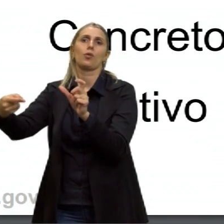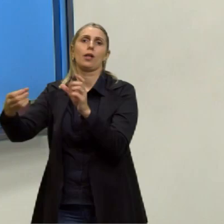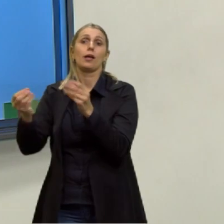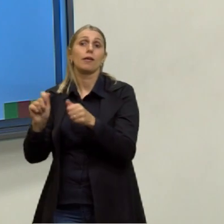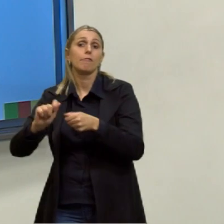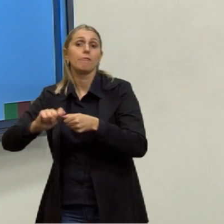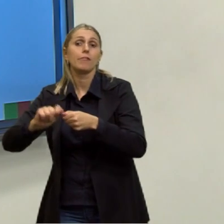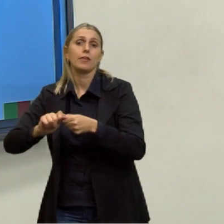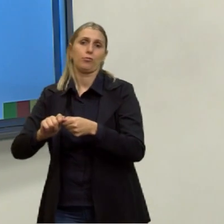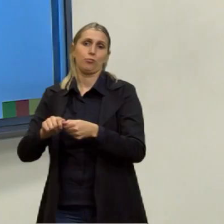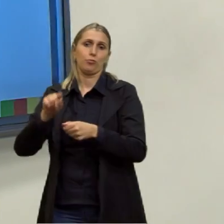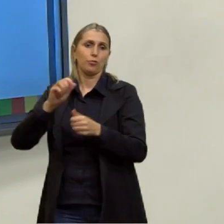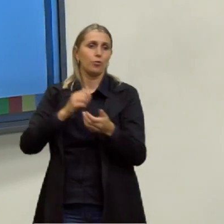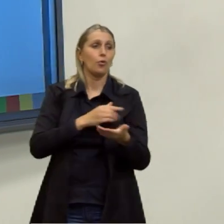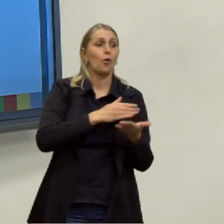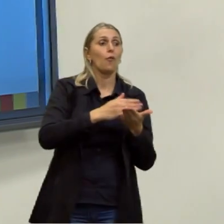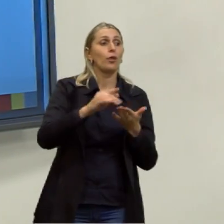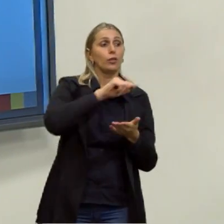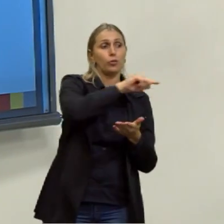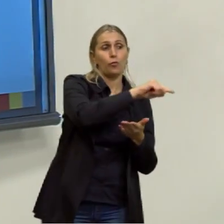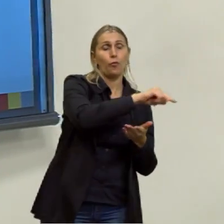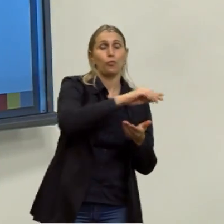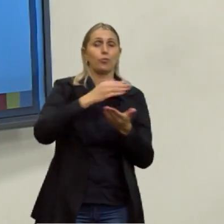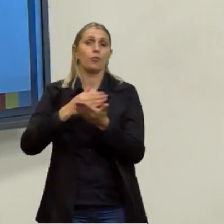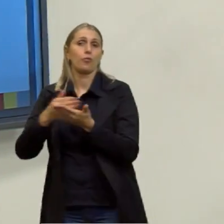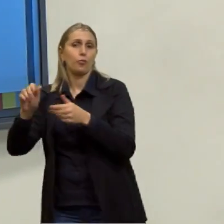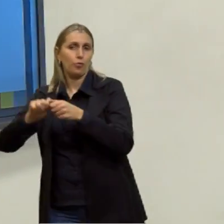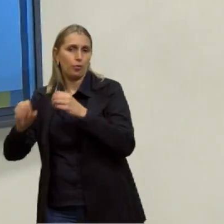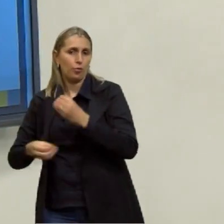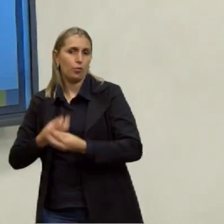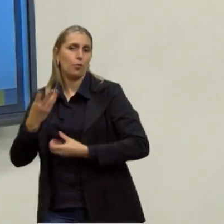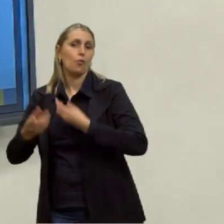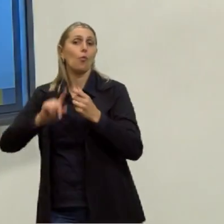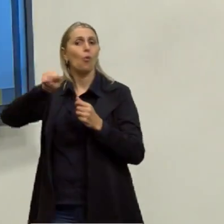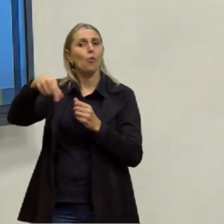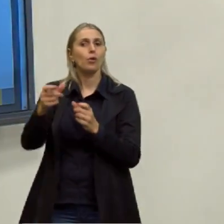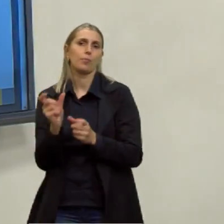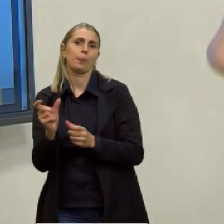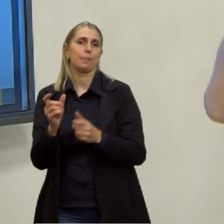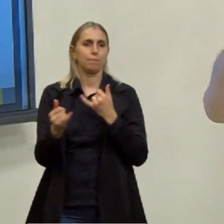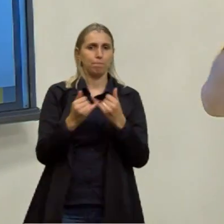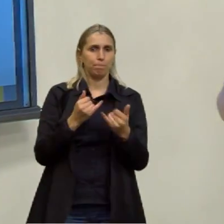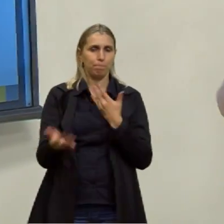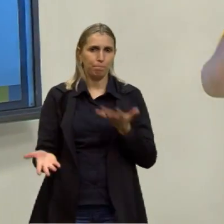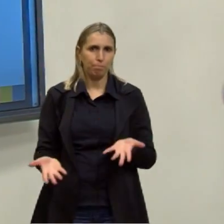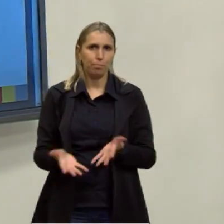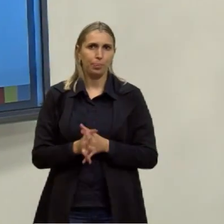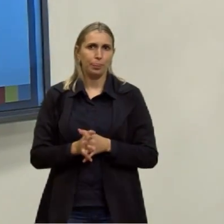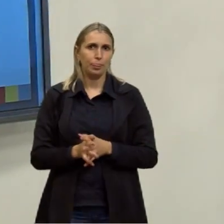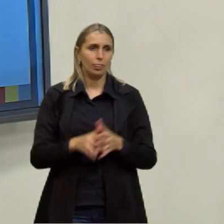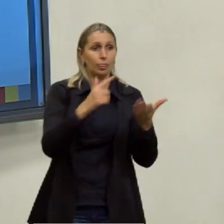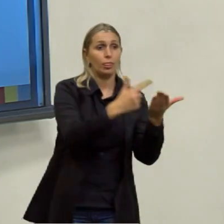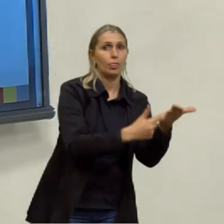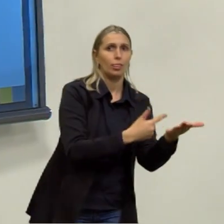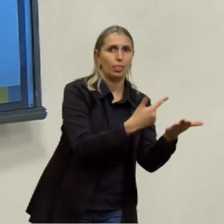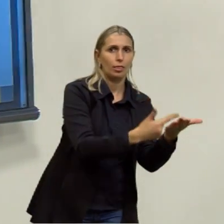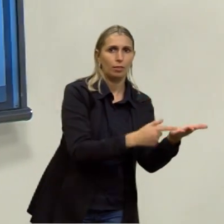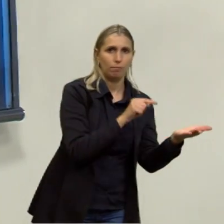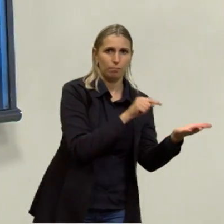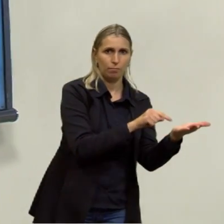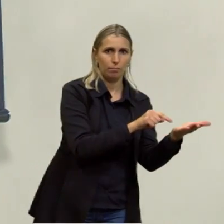que é formado a partir de outros substantivos ou outras palavras por exemplo livro